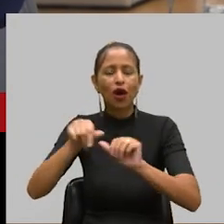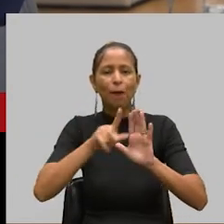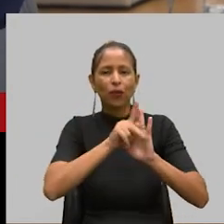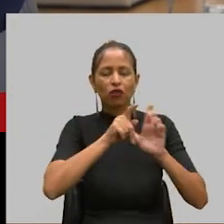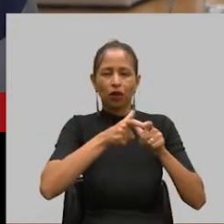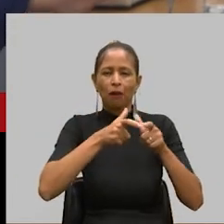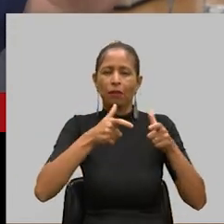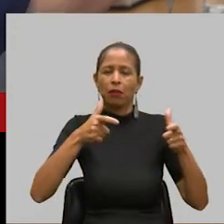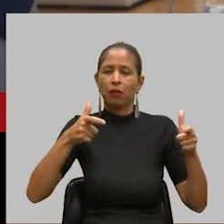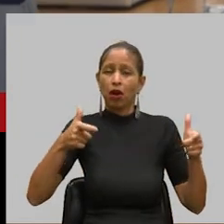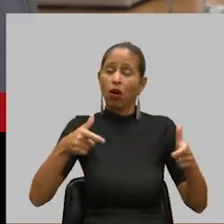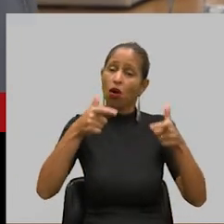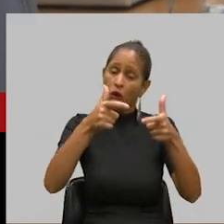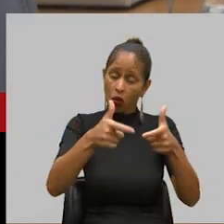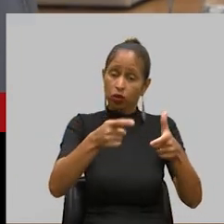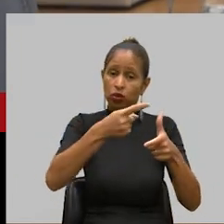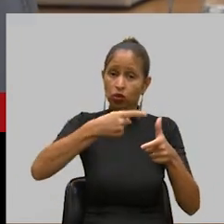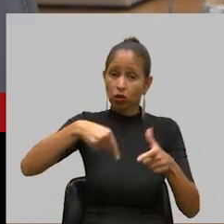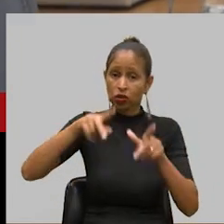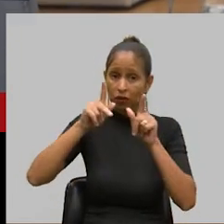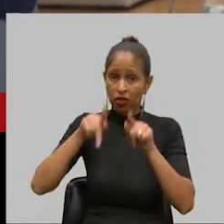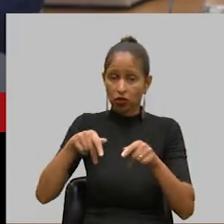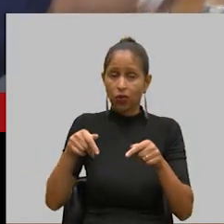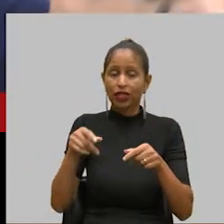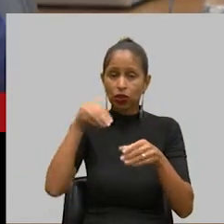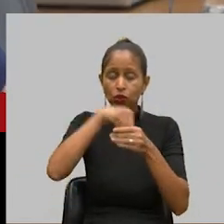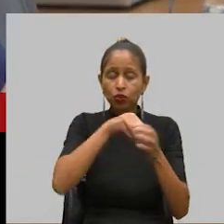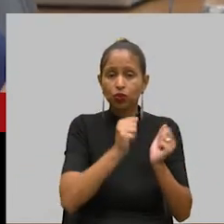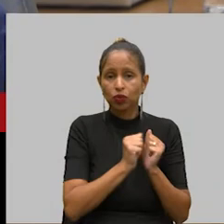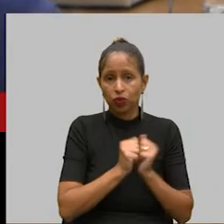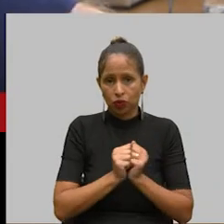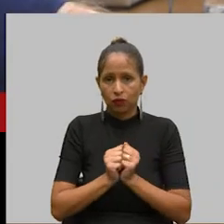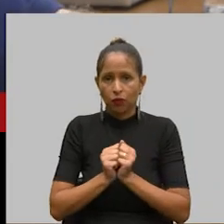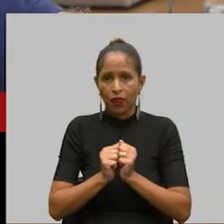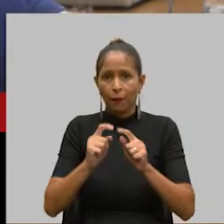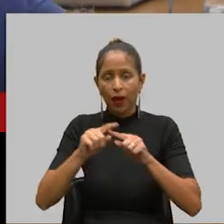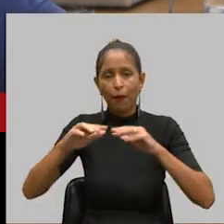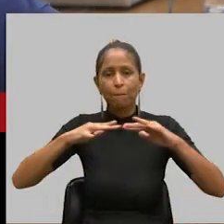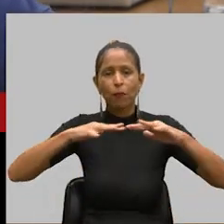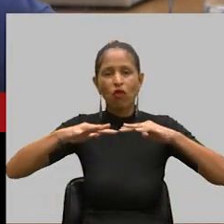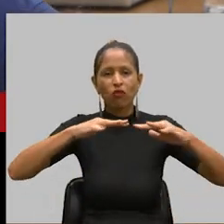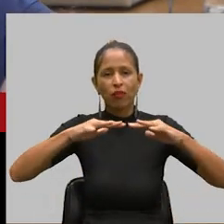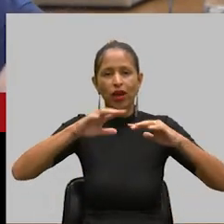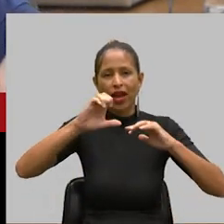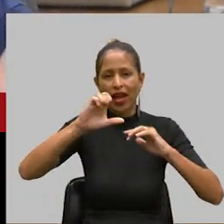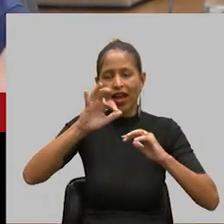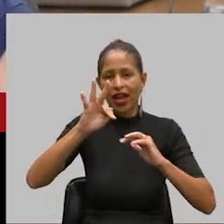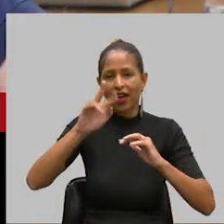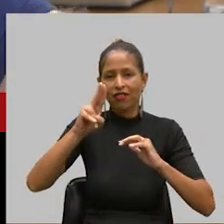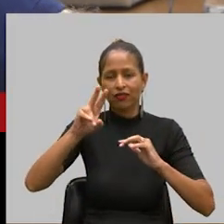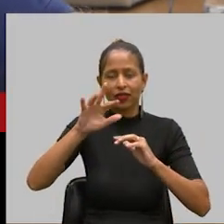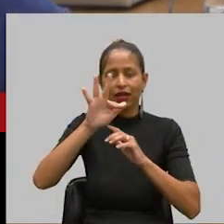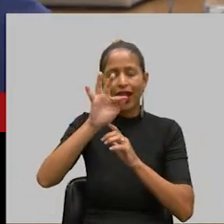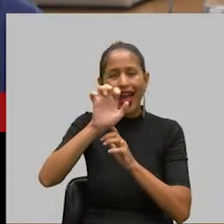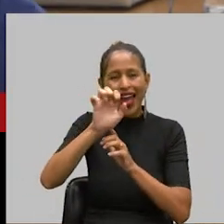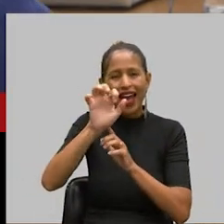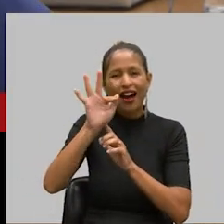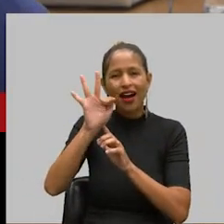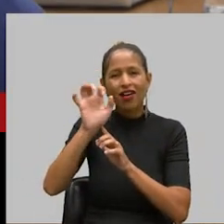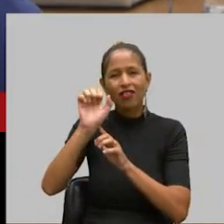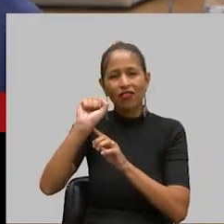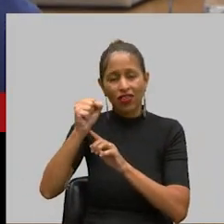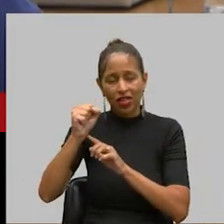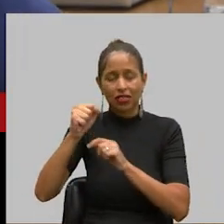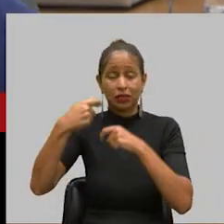maior onde tivesse todo mundo aqui abrigado mas nós do movimento das efas o que que nós precisamos agora